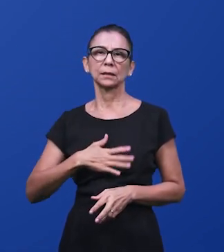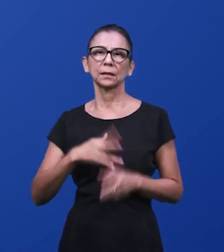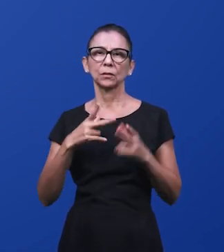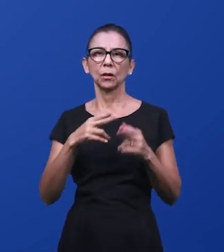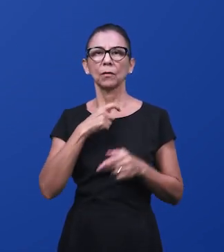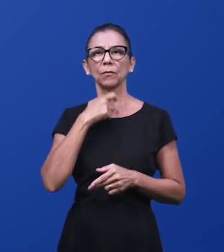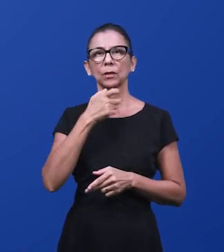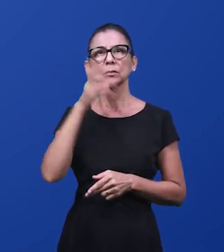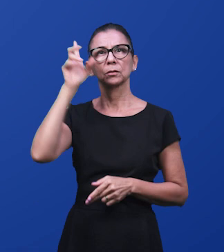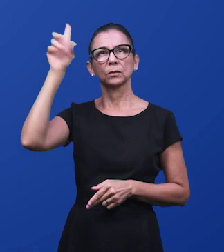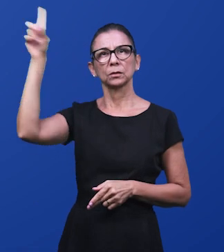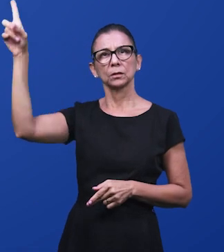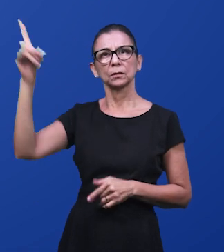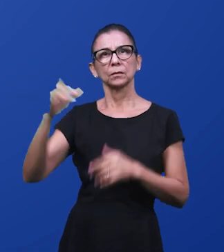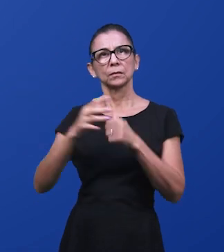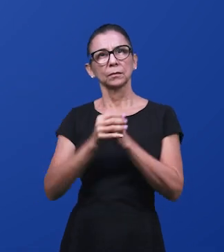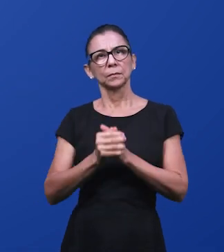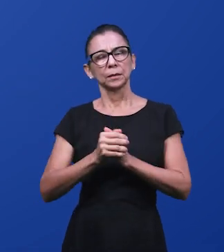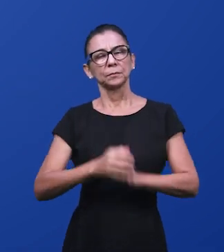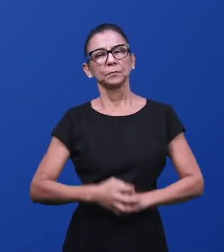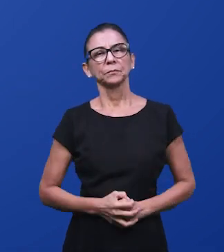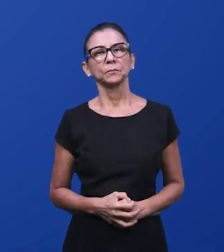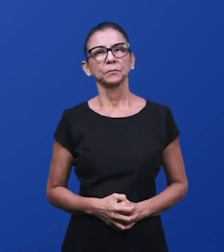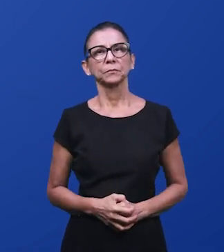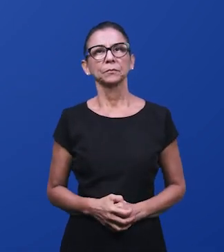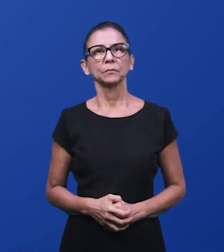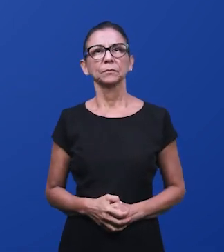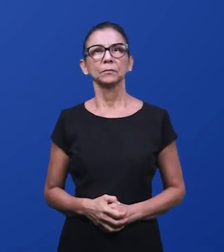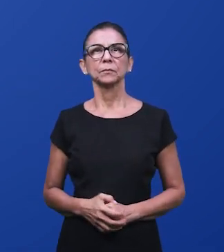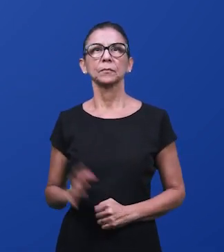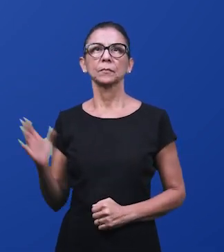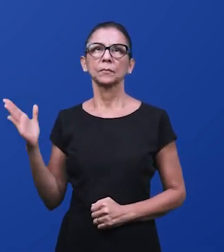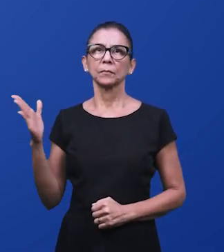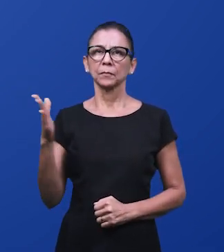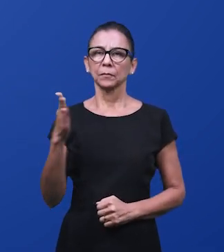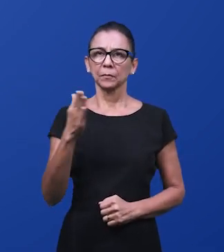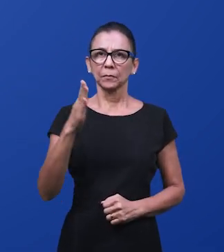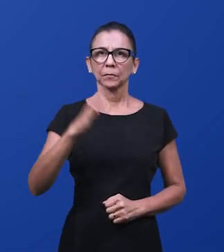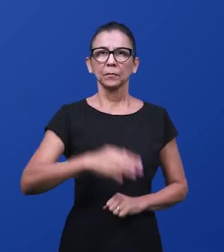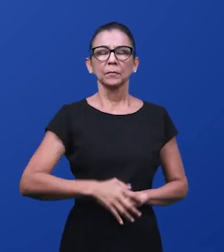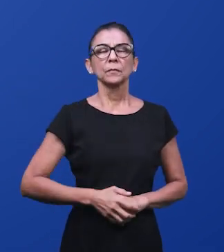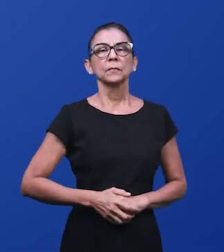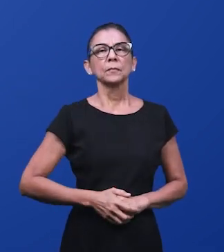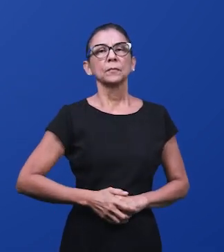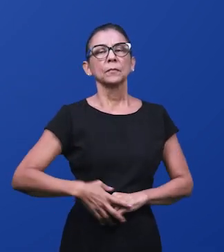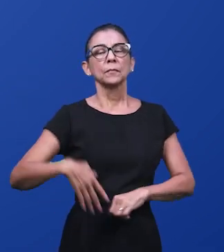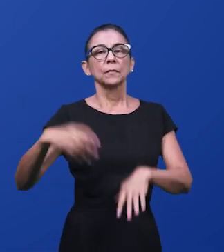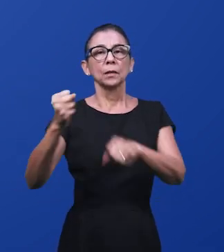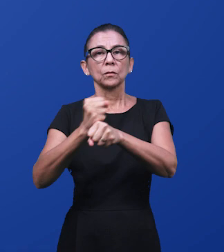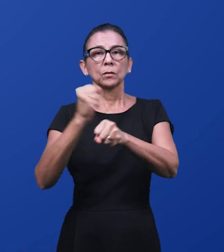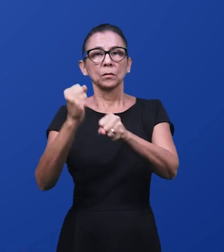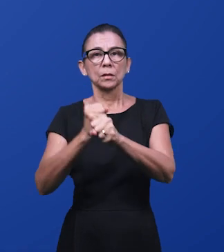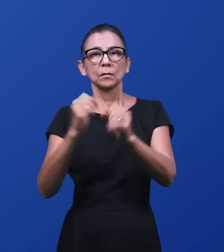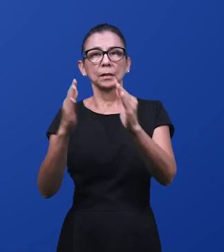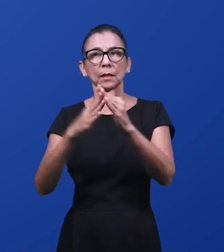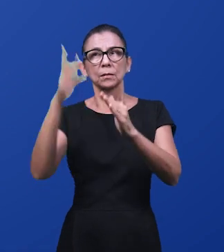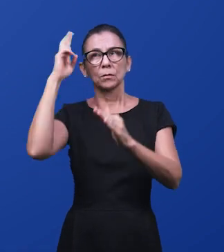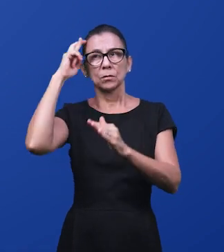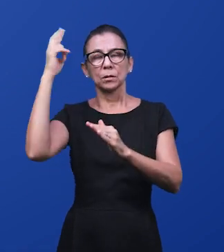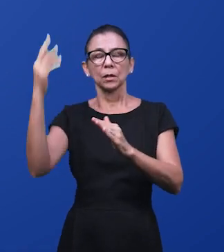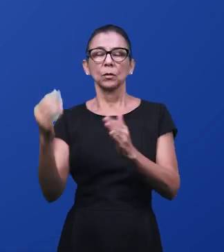todos. Profeticamente, a construção do templo fala da obra do Espírito Santo, que não é por força e nem por